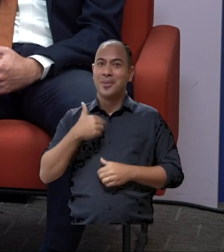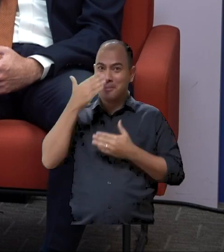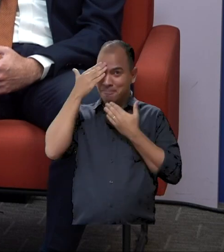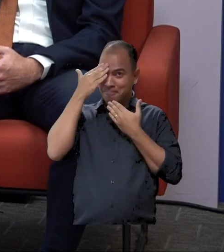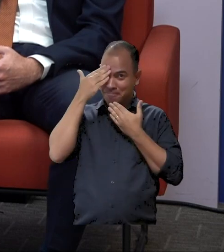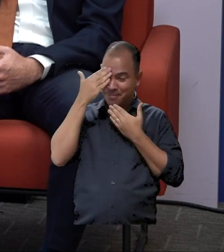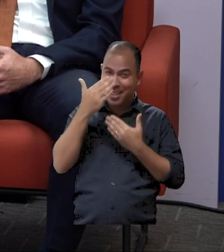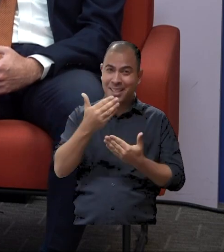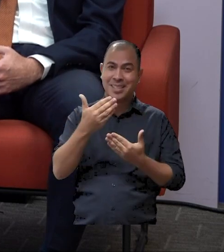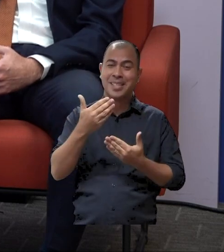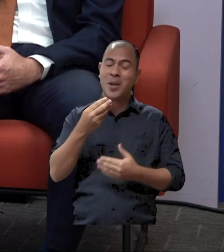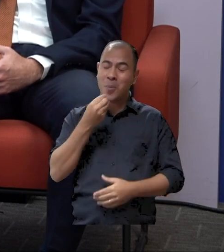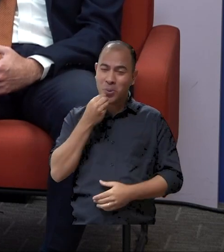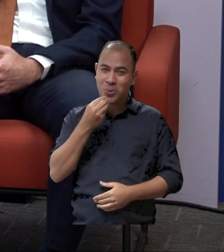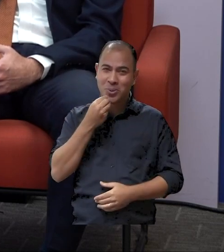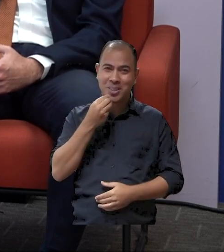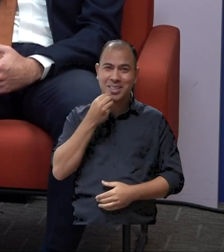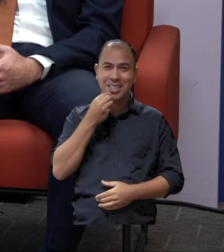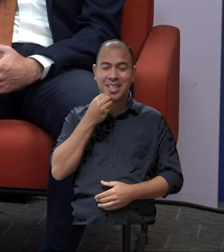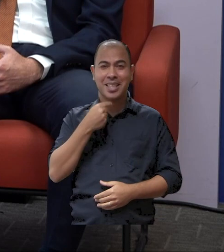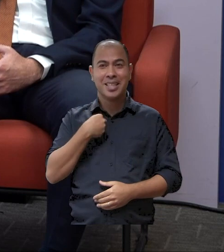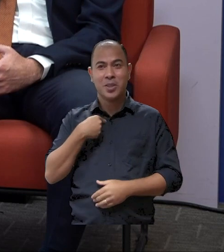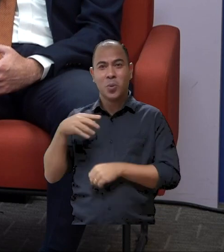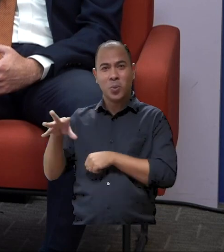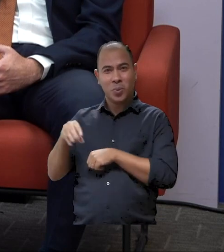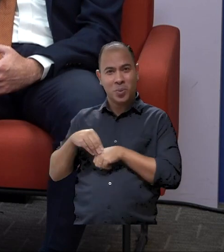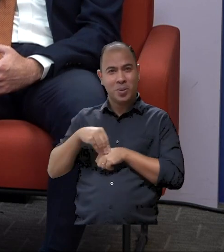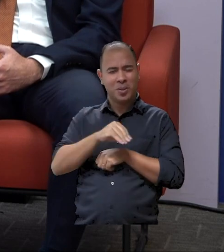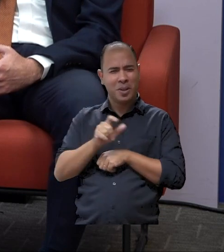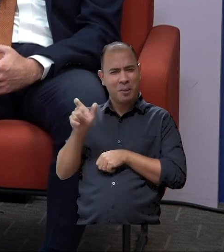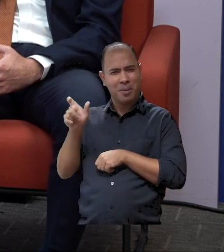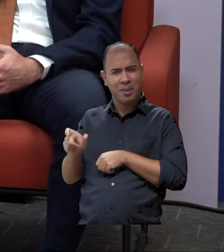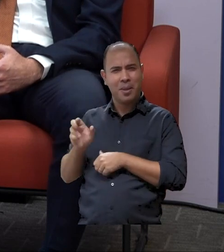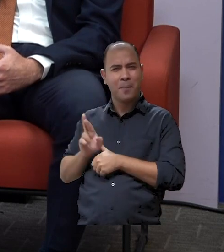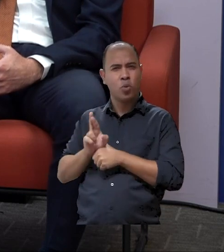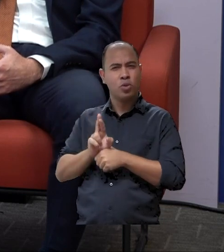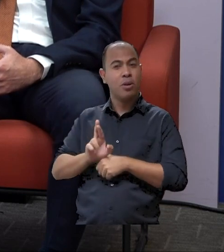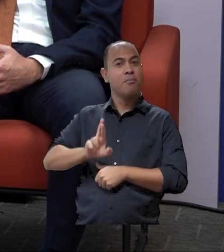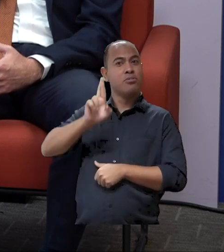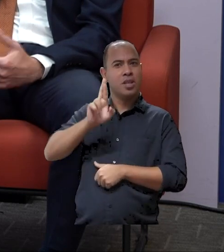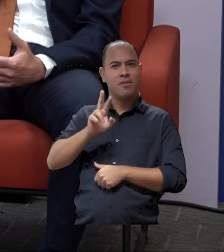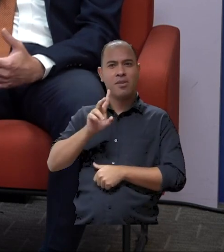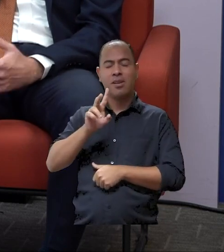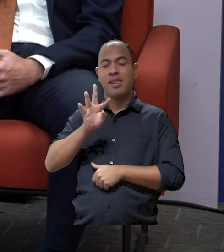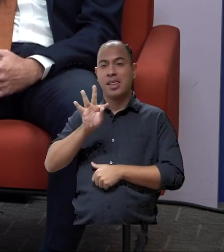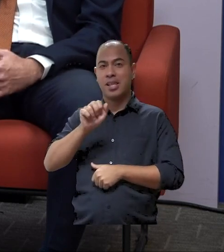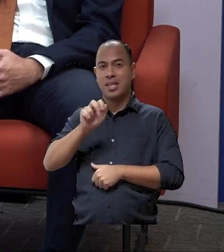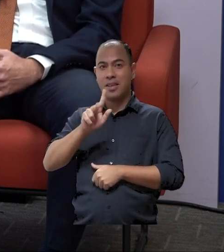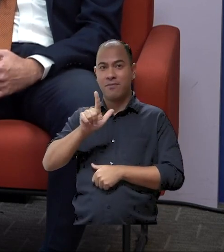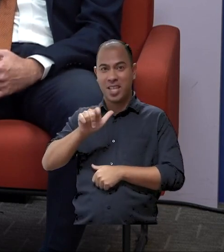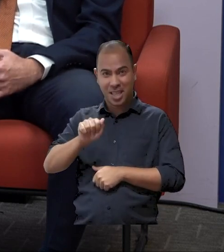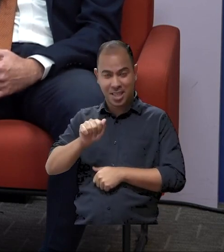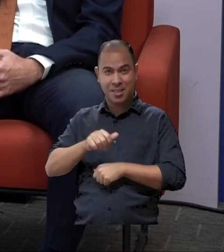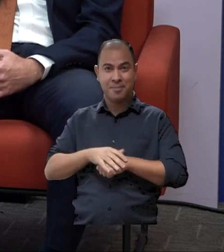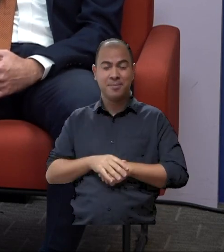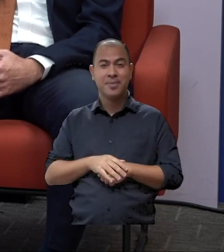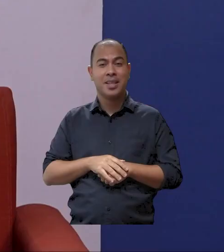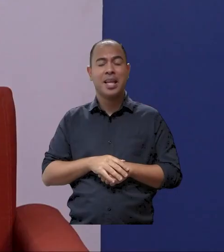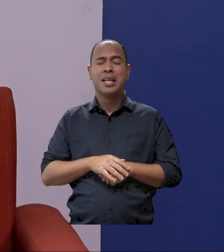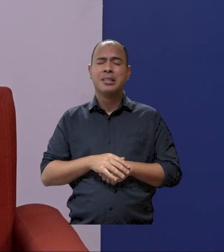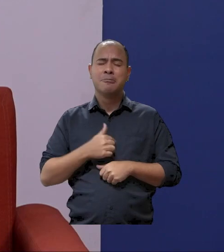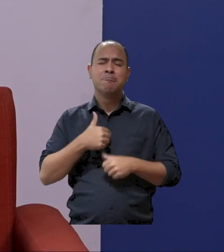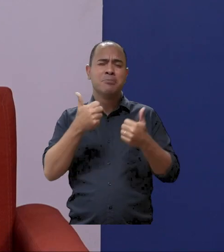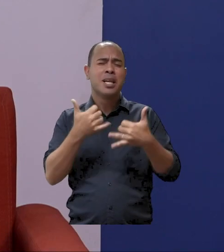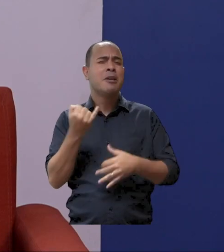pode ficar à vontade. Nós que agradecemos aqui essa oportunidade, falo em nome da nossa procuradora-geral, doutora Tavila,